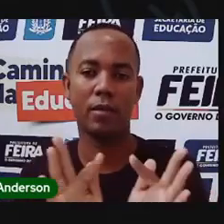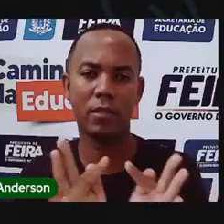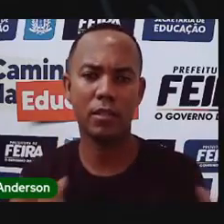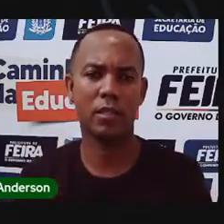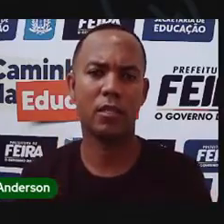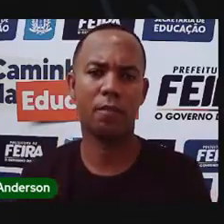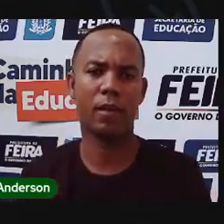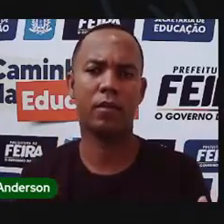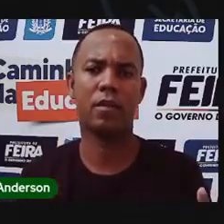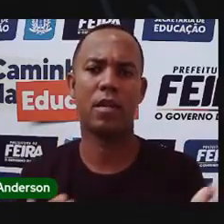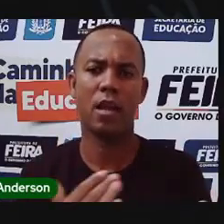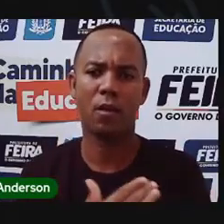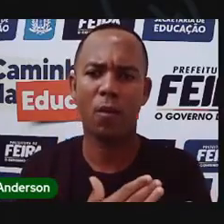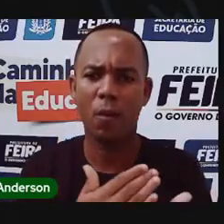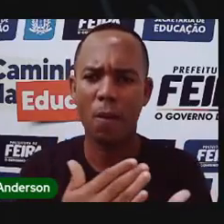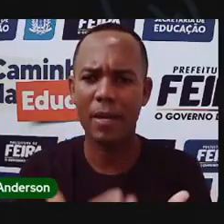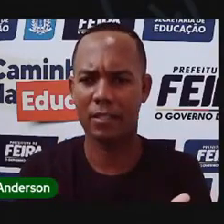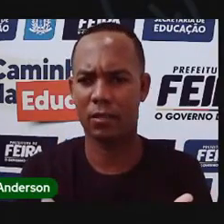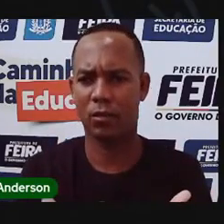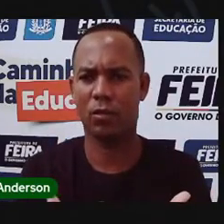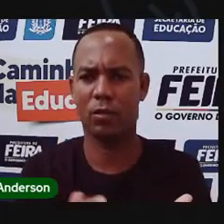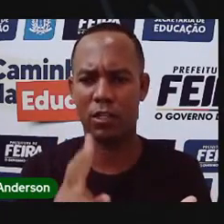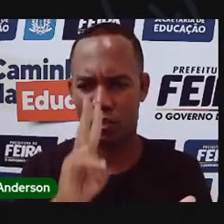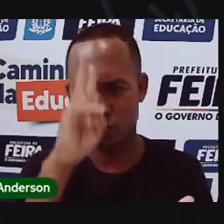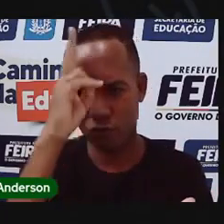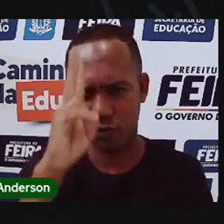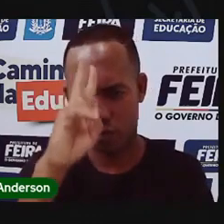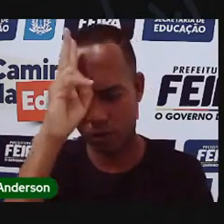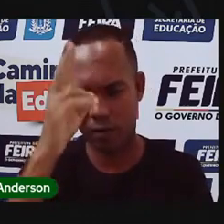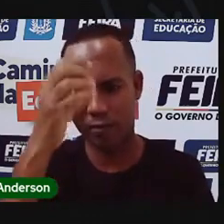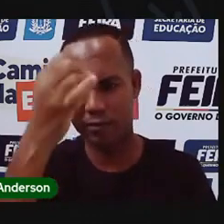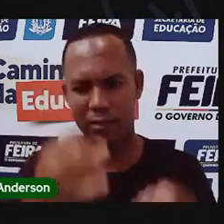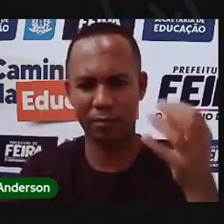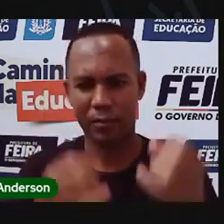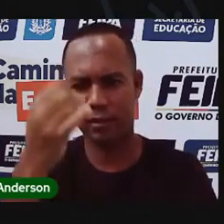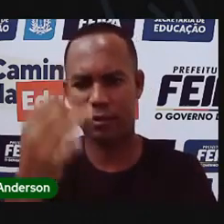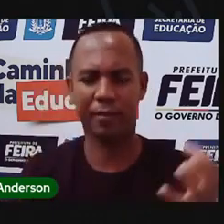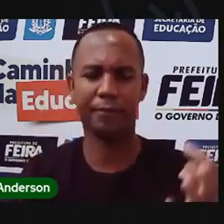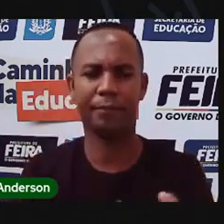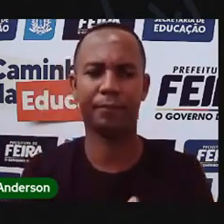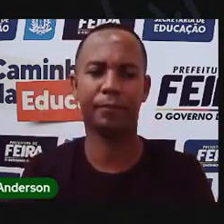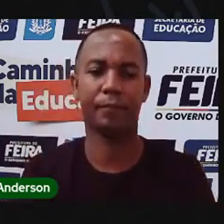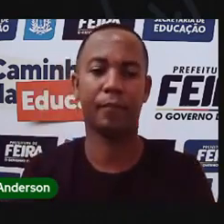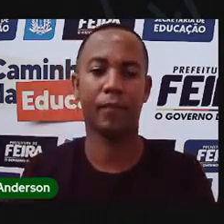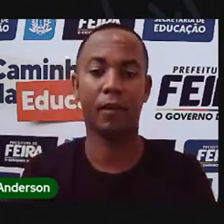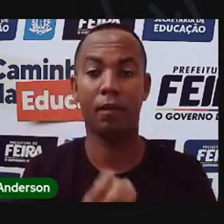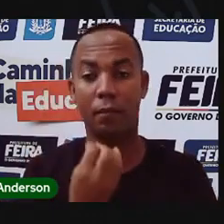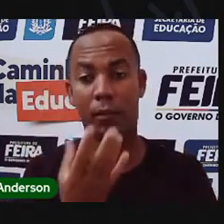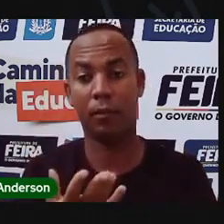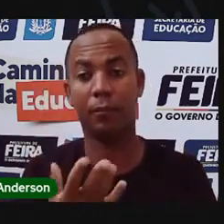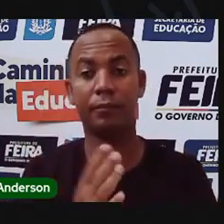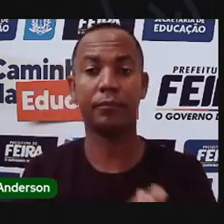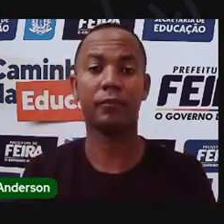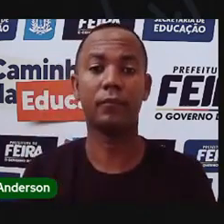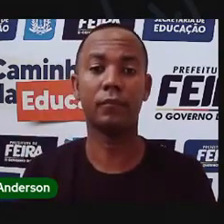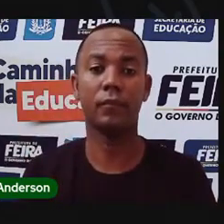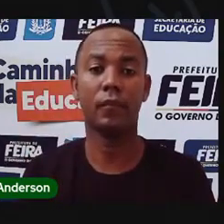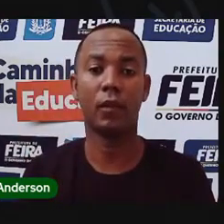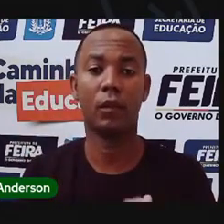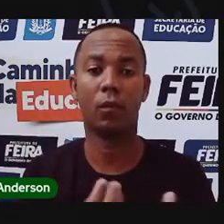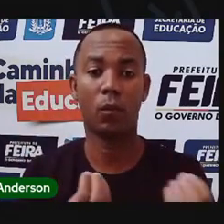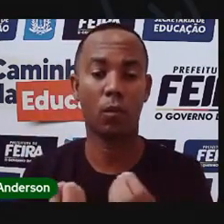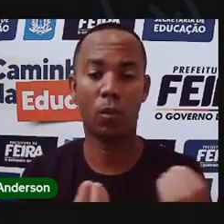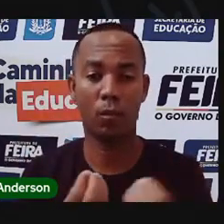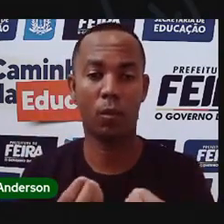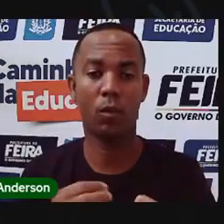eles começam a contar essa história, certo? Bom, e aí, o cordel,